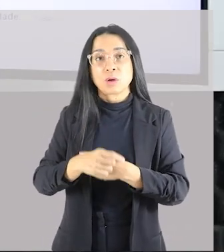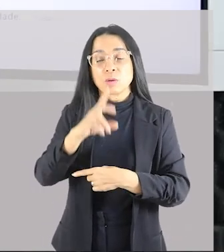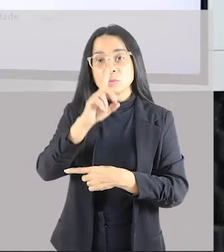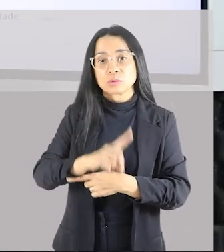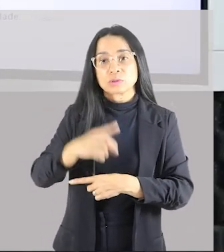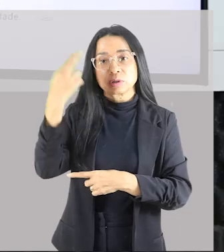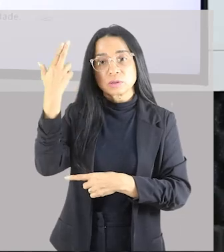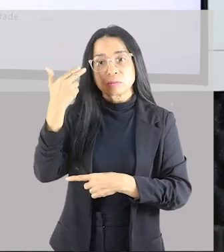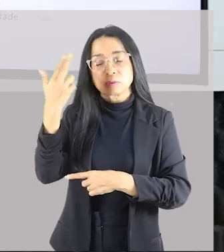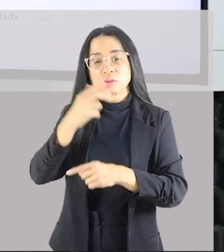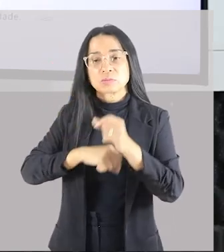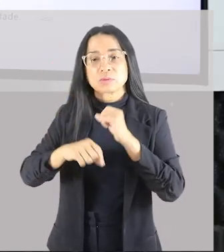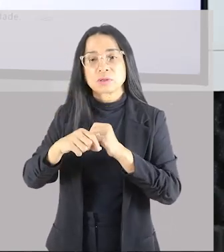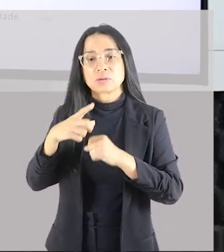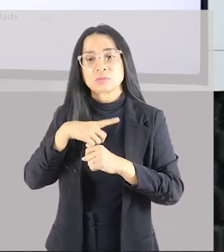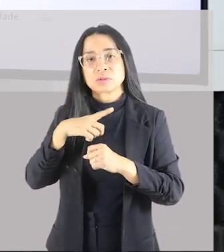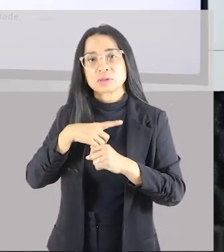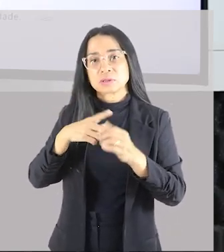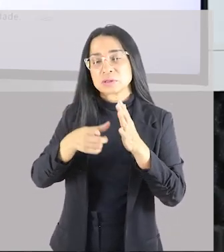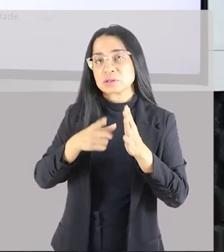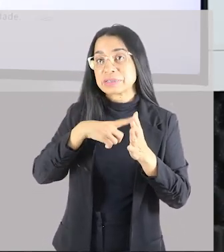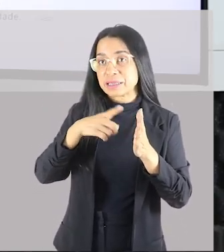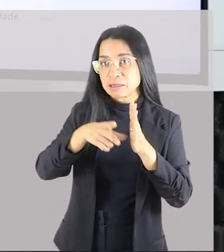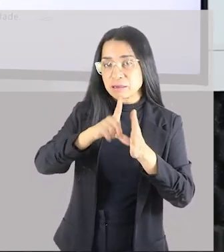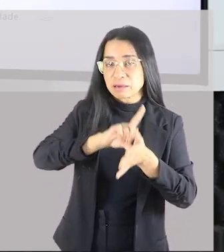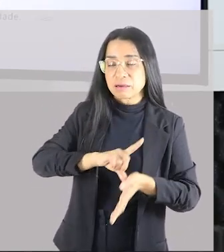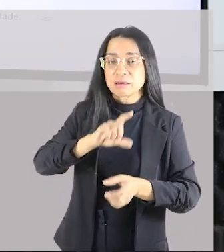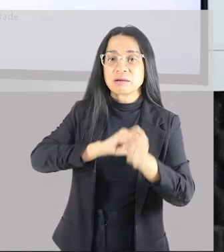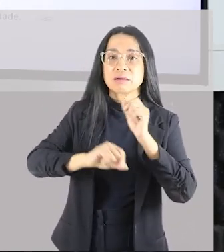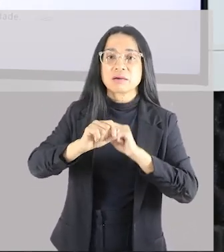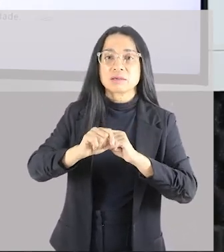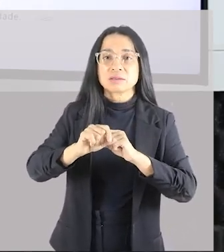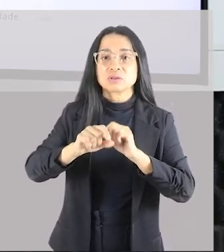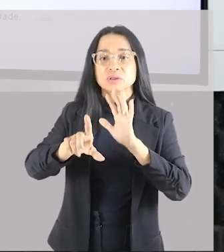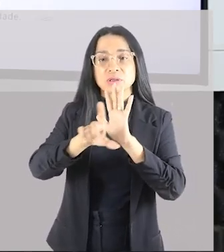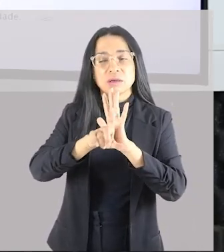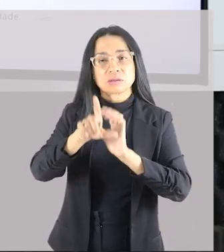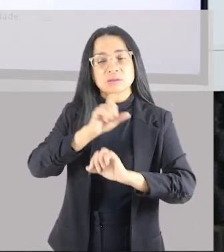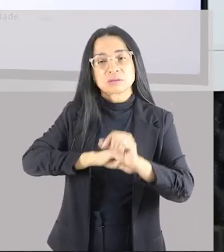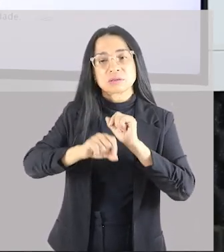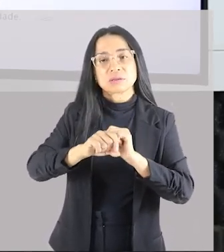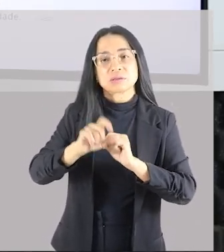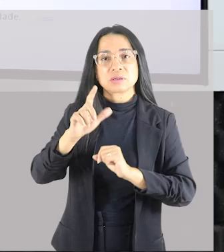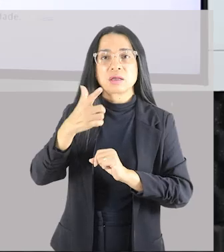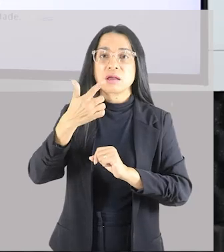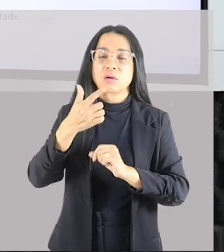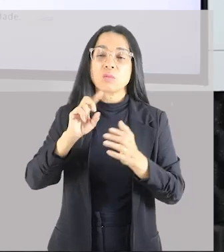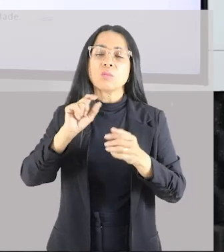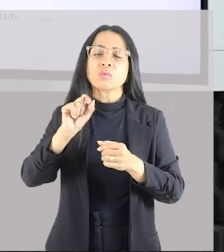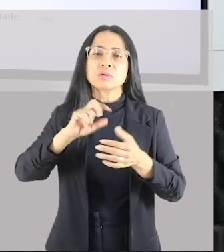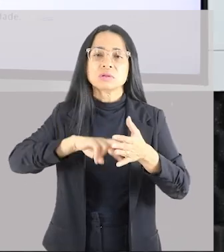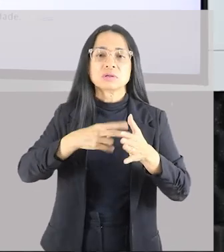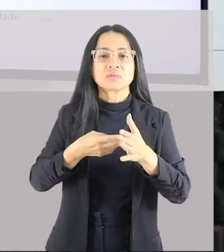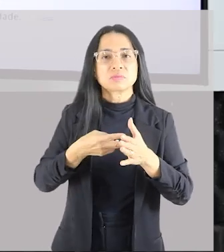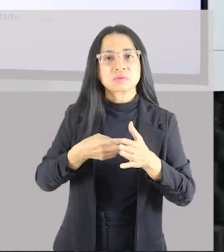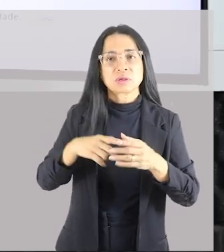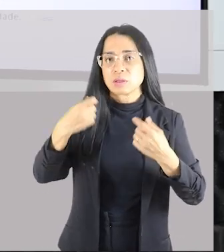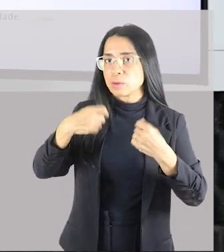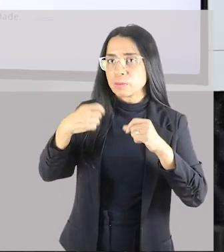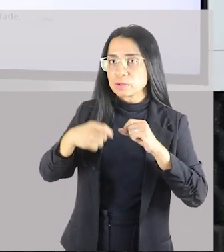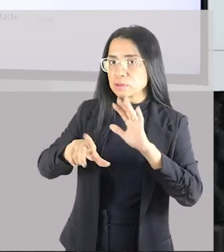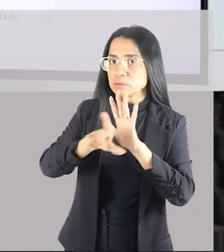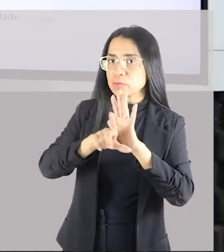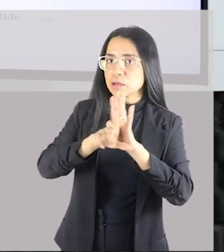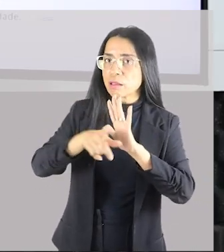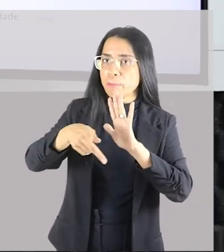direito que pré-existe à legislação, ou seja, é um direito anterior à norma. Em outras palavras, eu não precisaria de uma lei específica